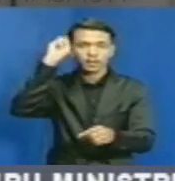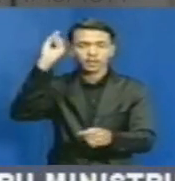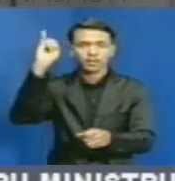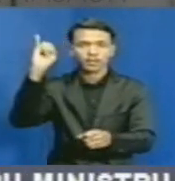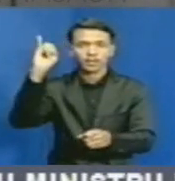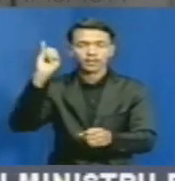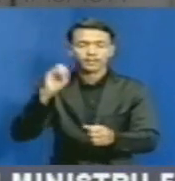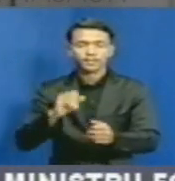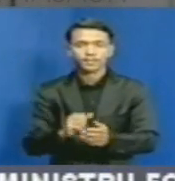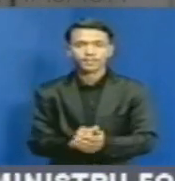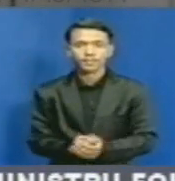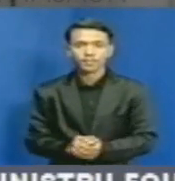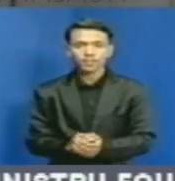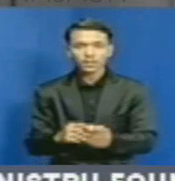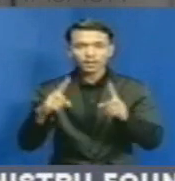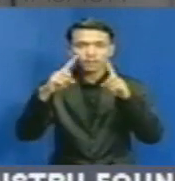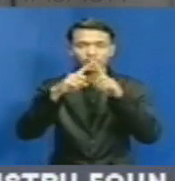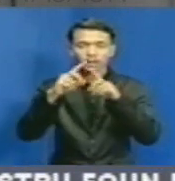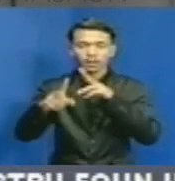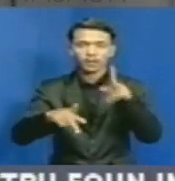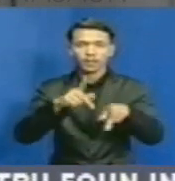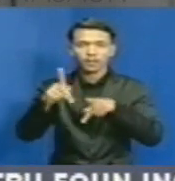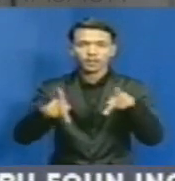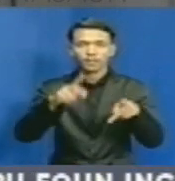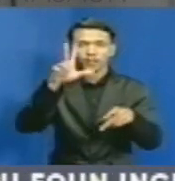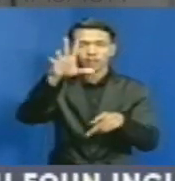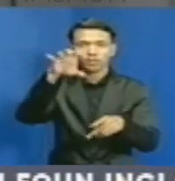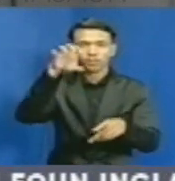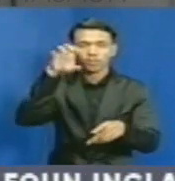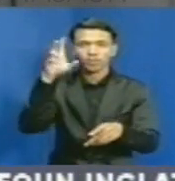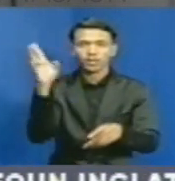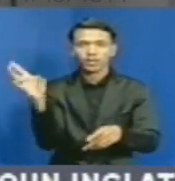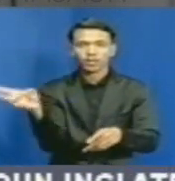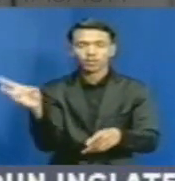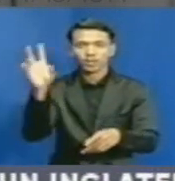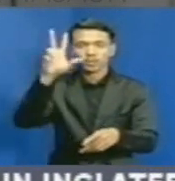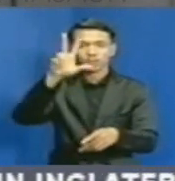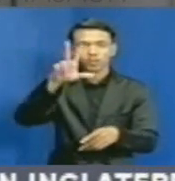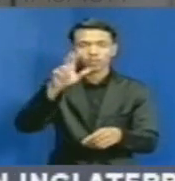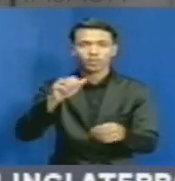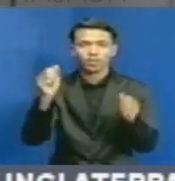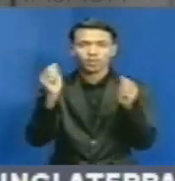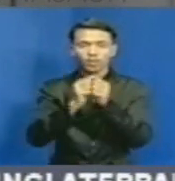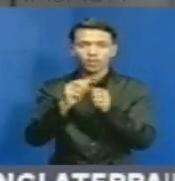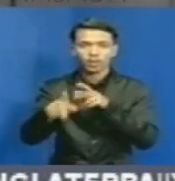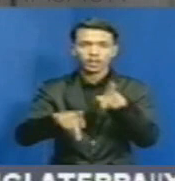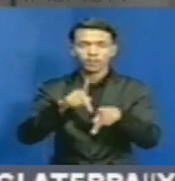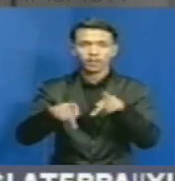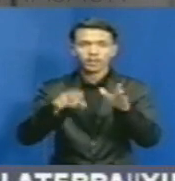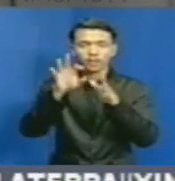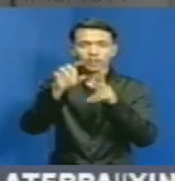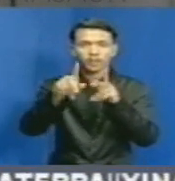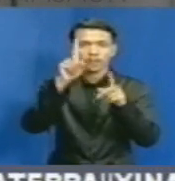Inclusão. Ba ema atus tolo itu no recinto. O ema ida berhetan $500